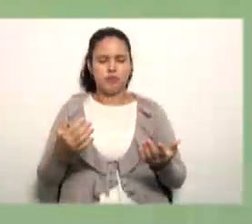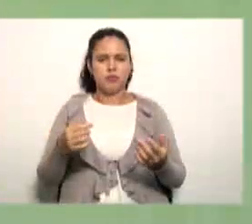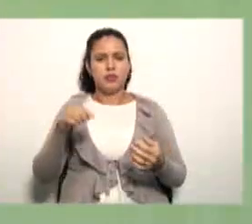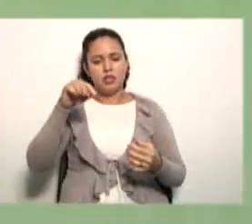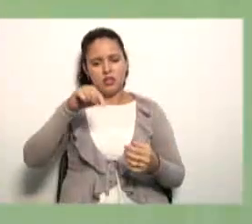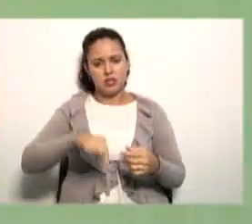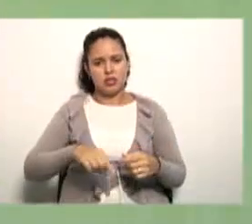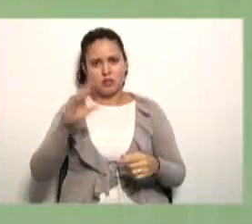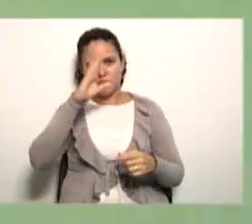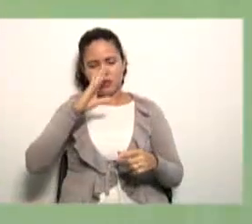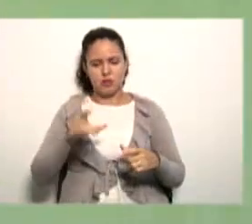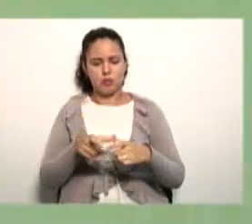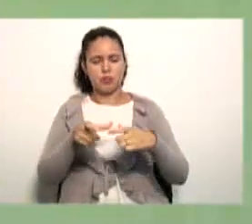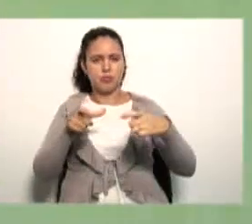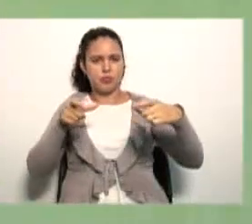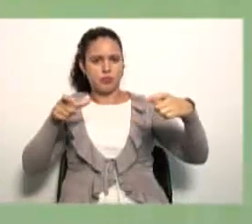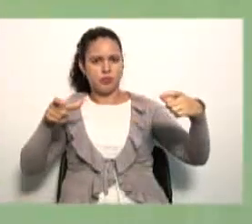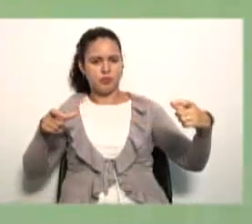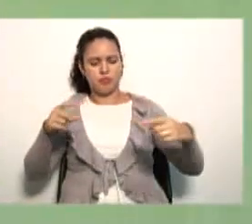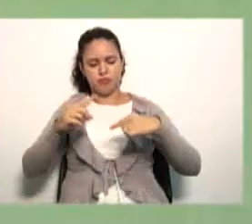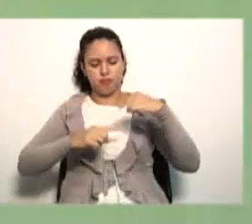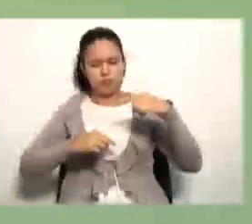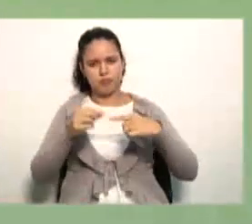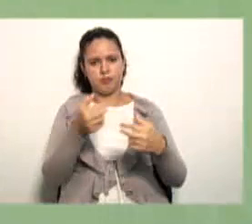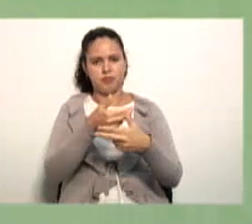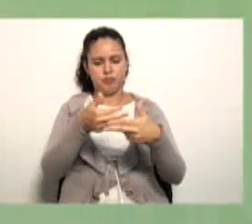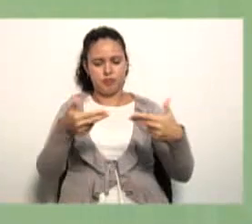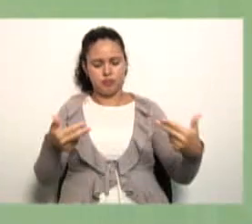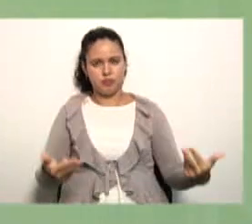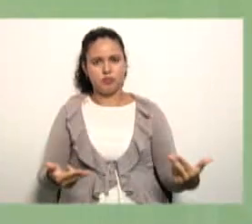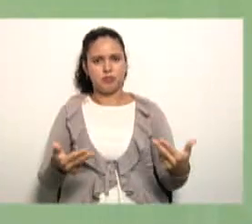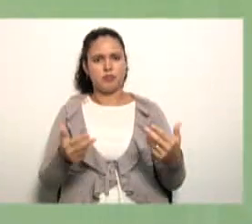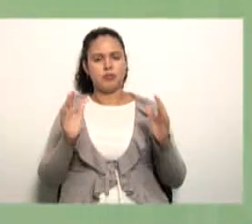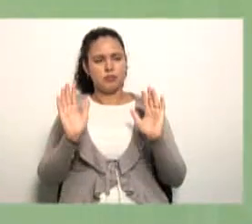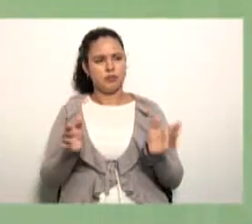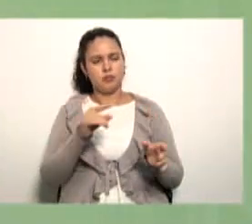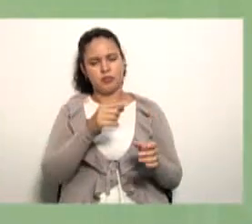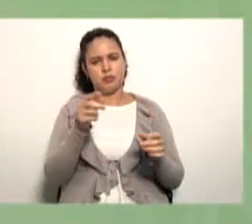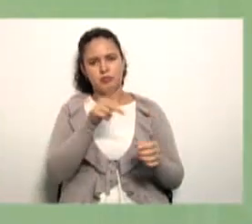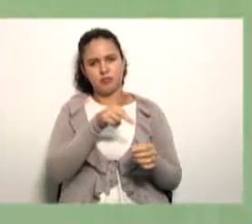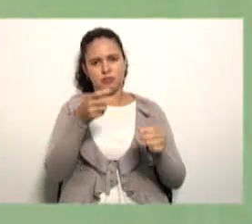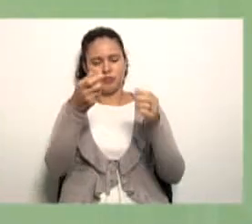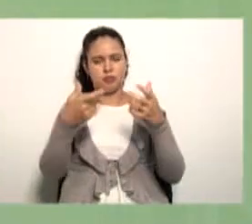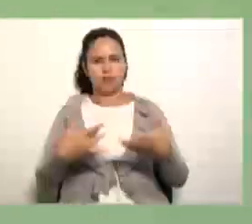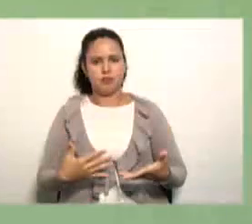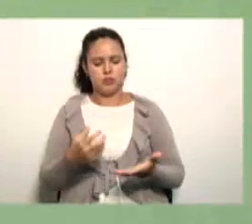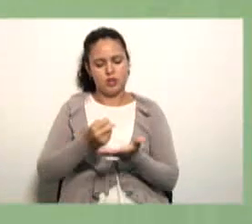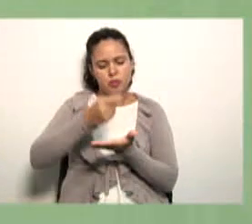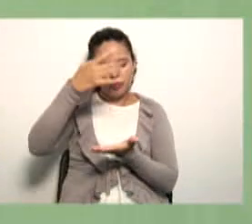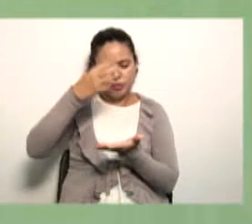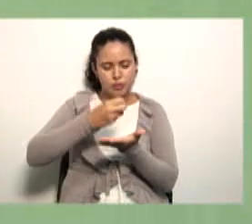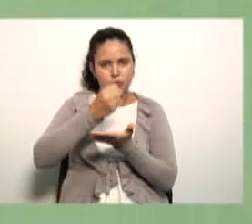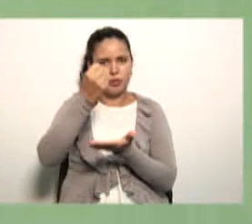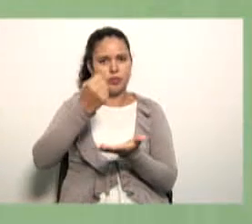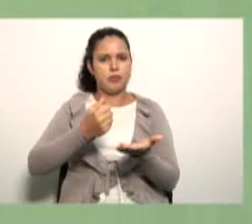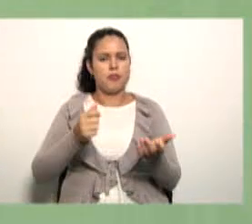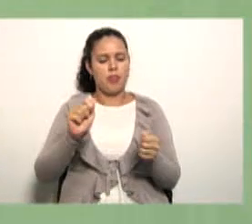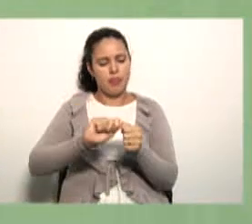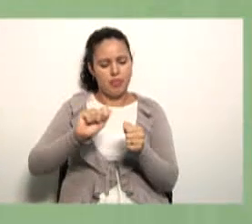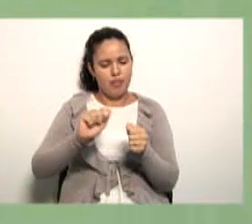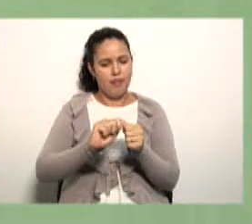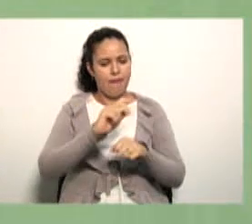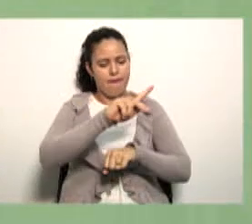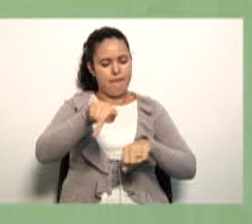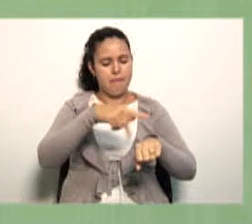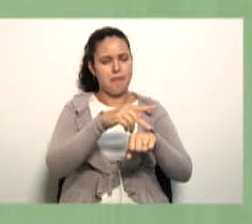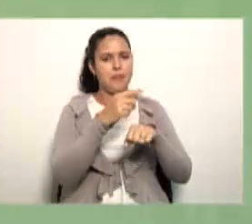da variedade de bens que nós temos acesso, como o professor muito bem explicou, a questão do trigo, que é produzido principalmente na Argentina, mas que a gente